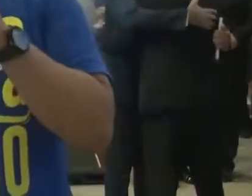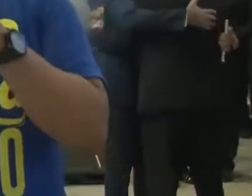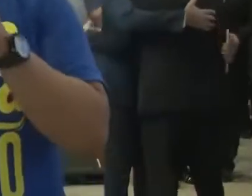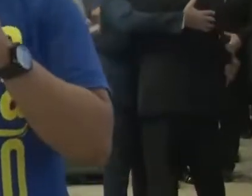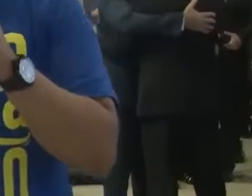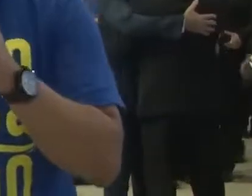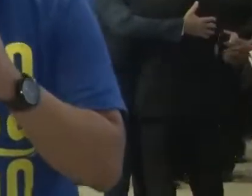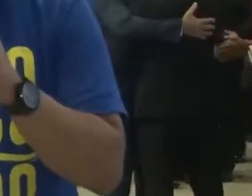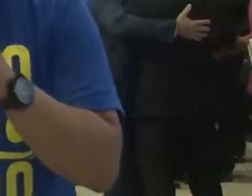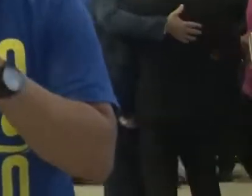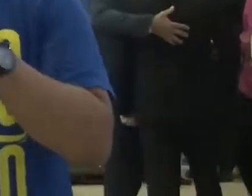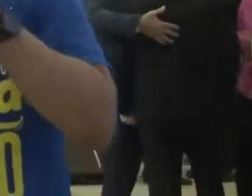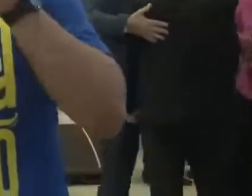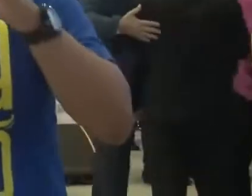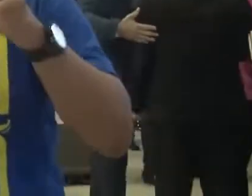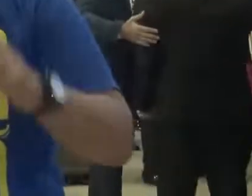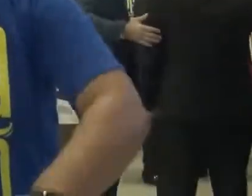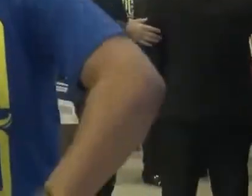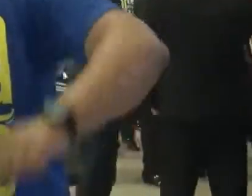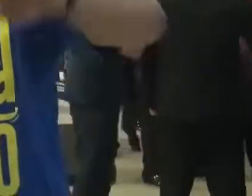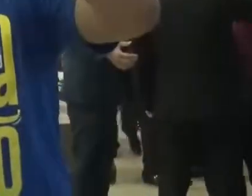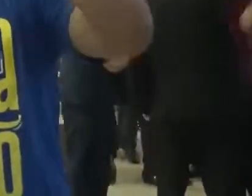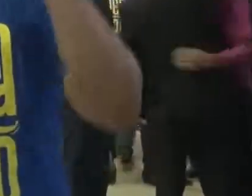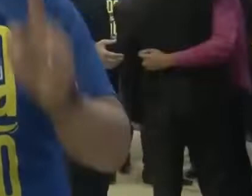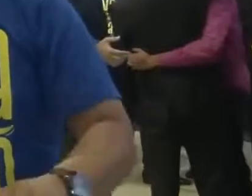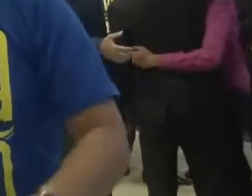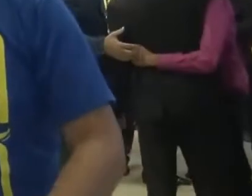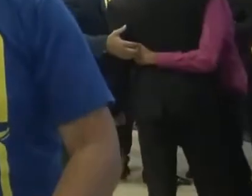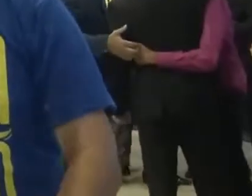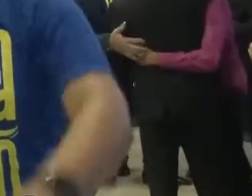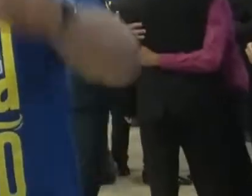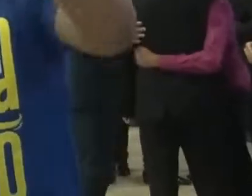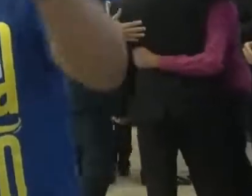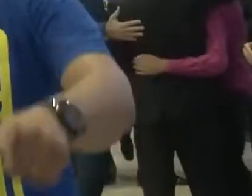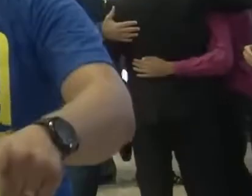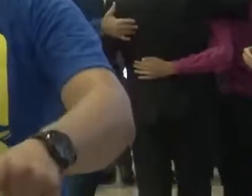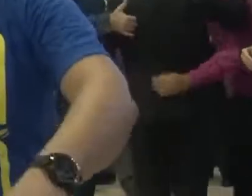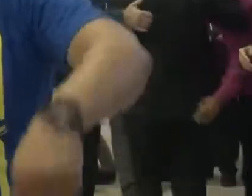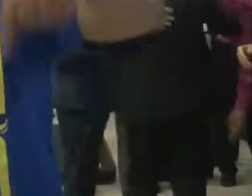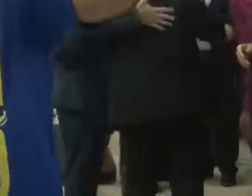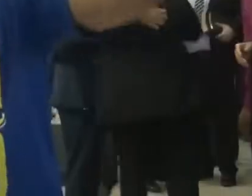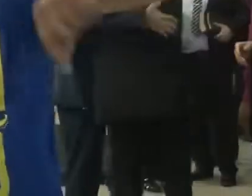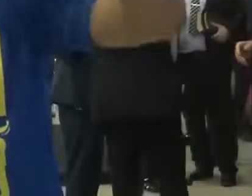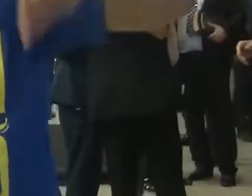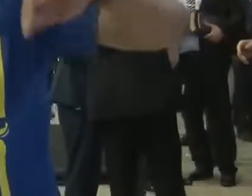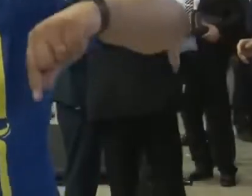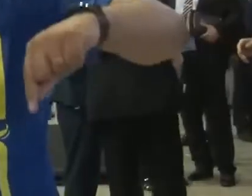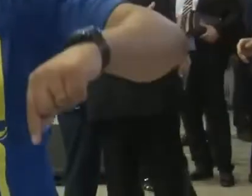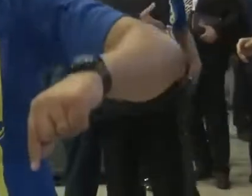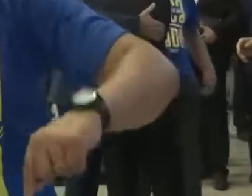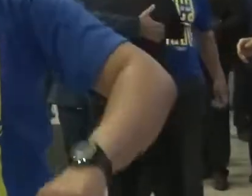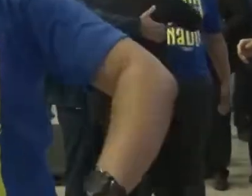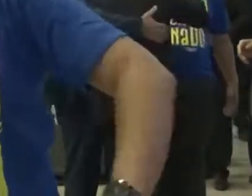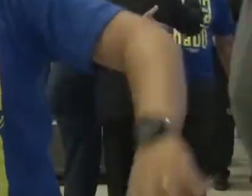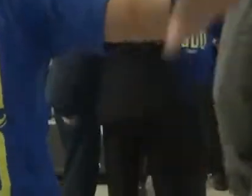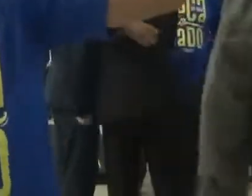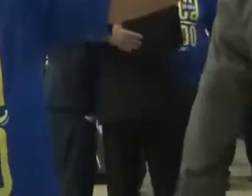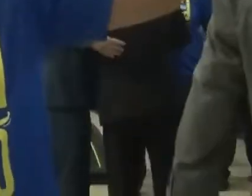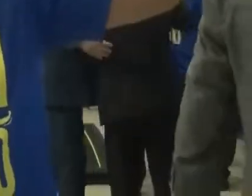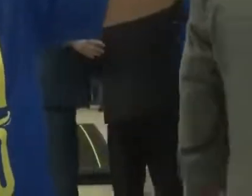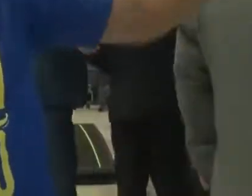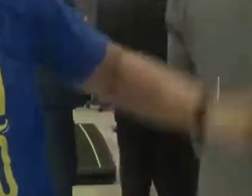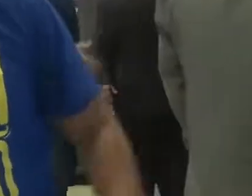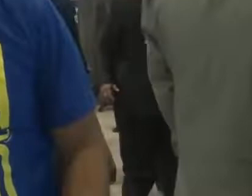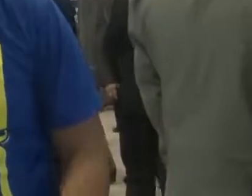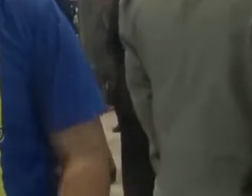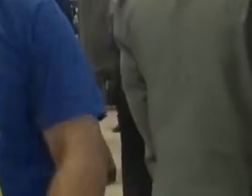Olha, para você que está do outro lado e ainda não aceitou a Jesus ou reconciliou, essa é a oportunidade. A